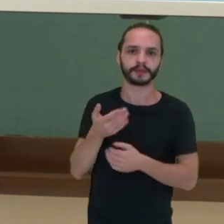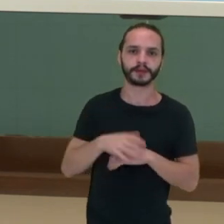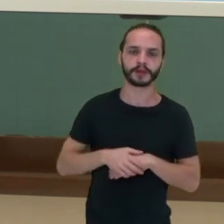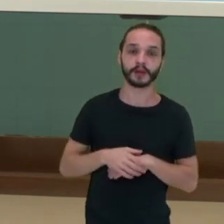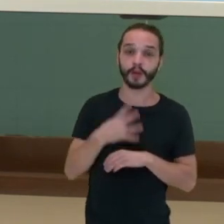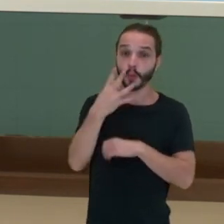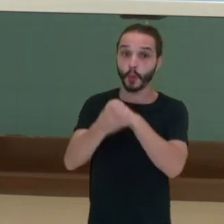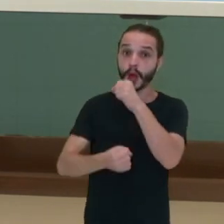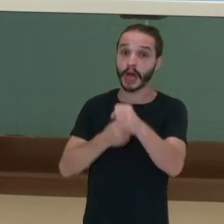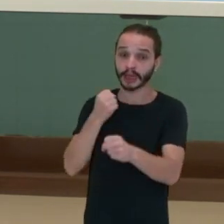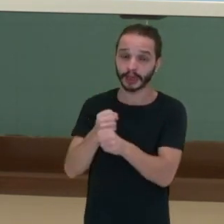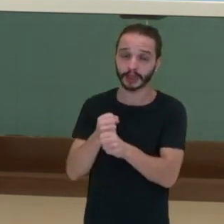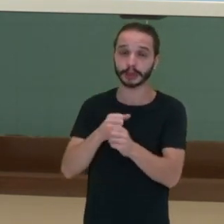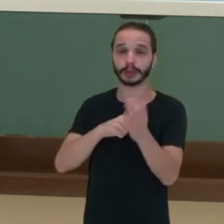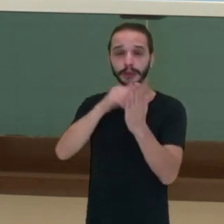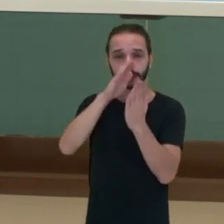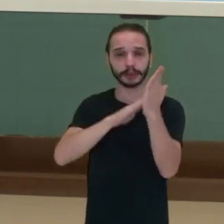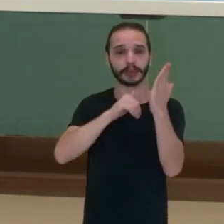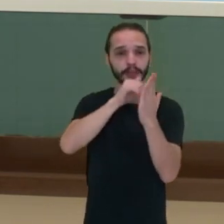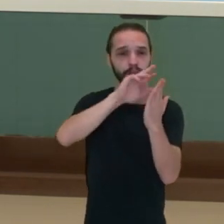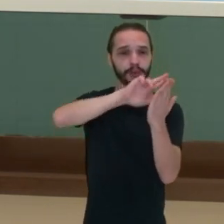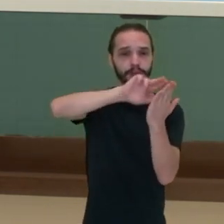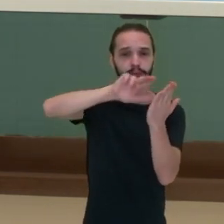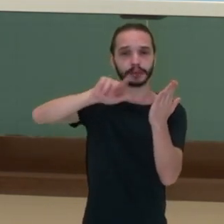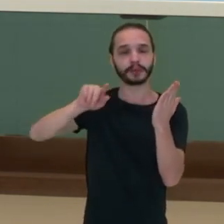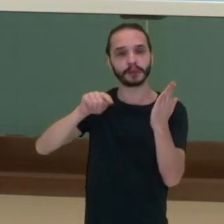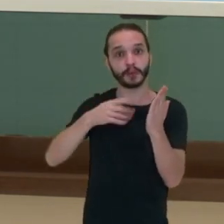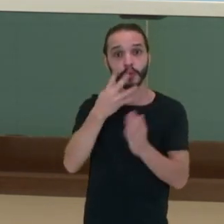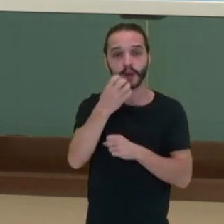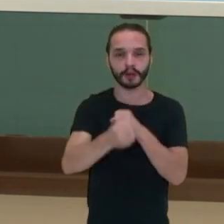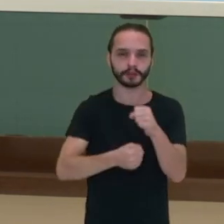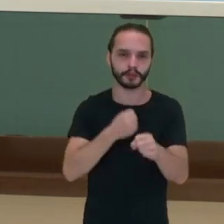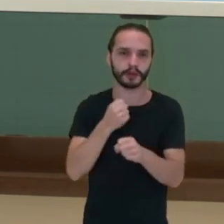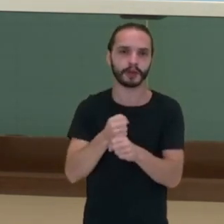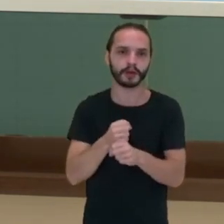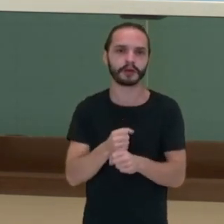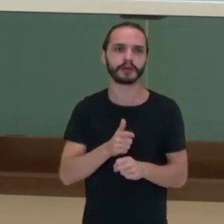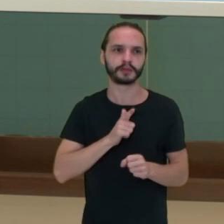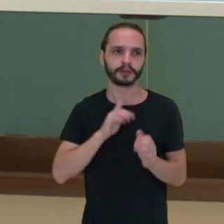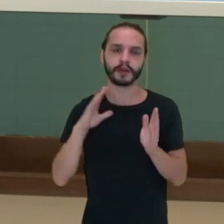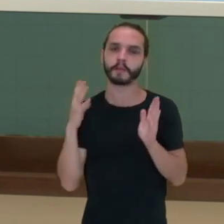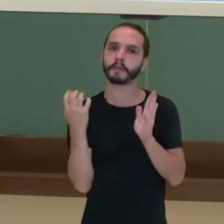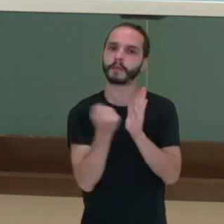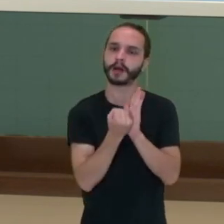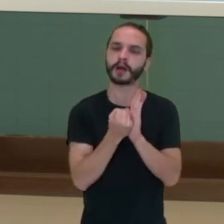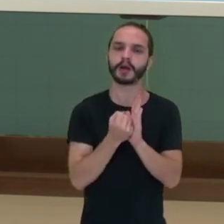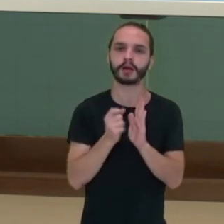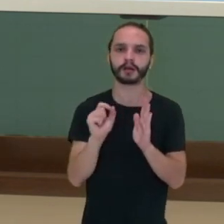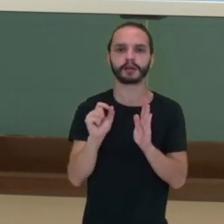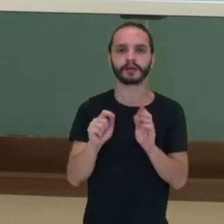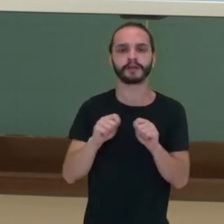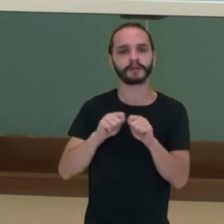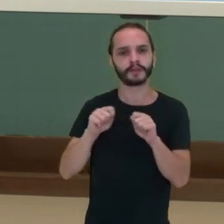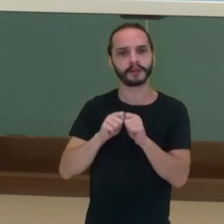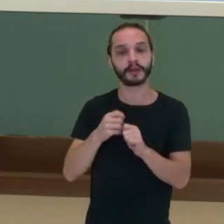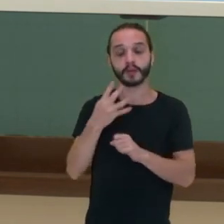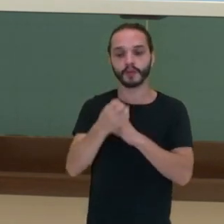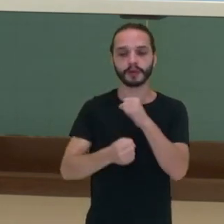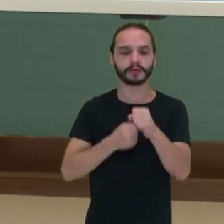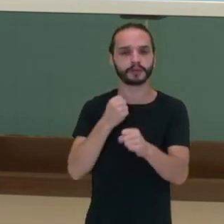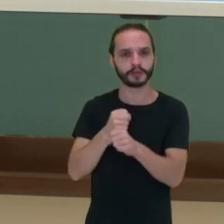4 anos, célebre, ela foi solicitada pelo Papa Júlio II, ele fez essa obra 4